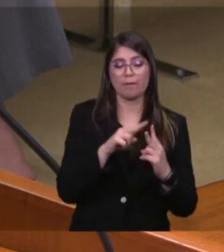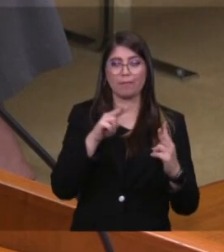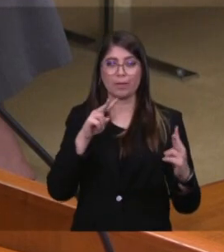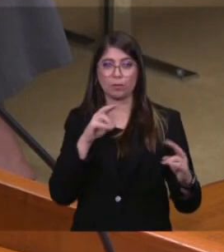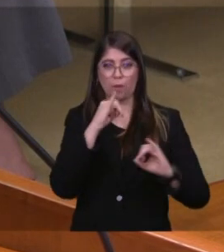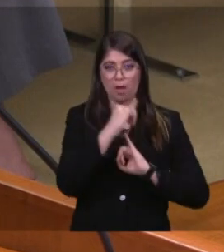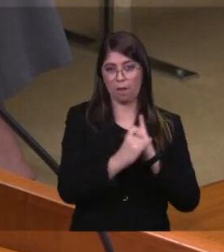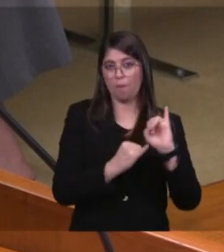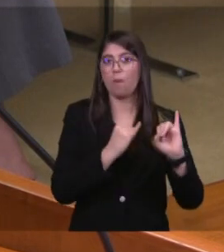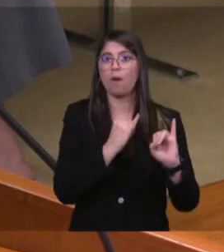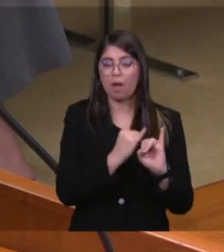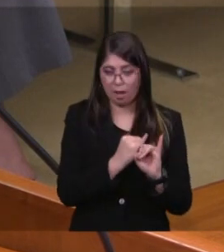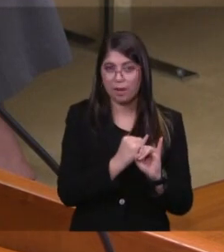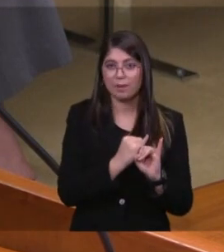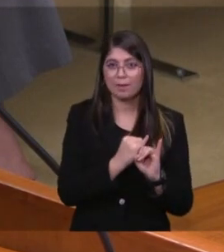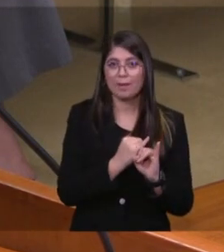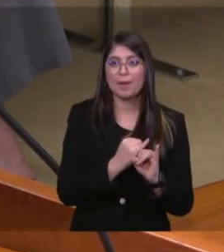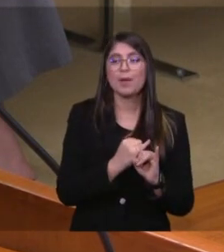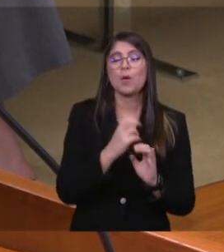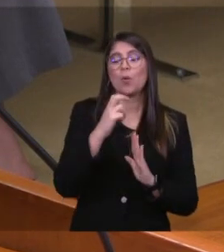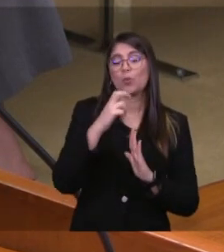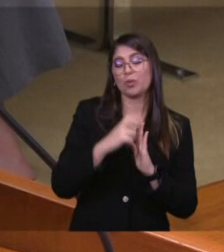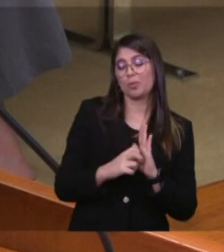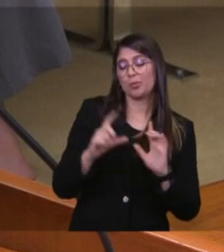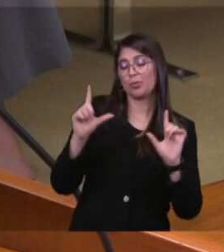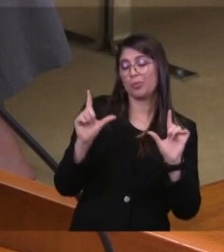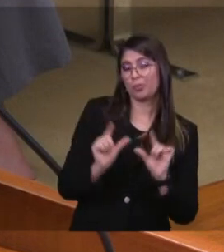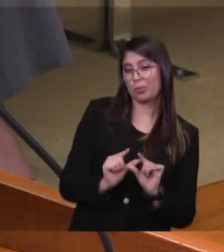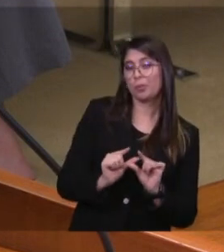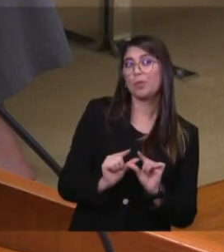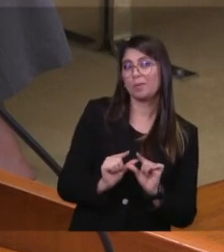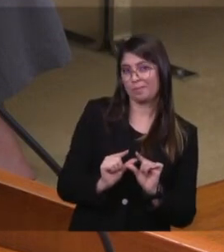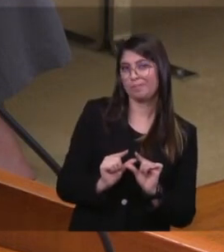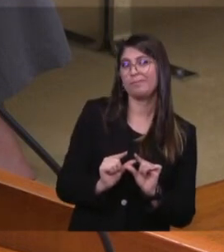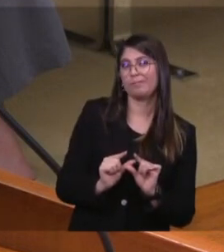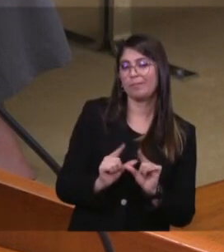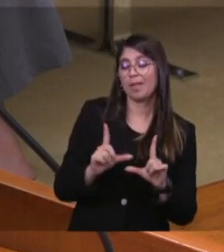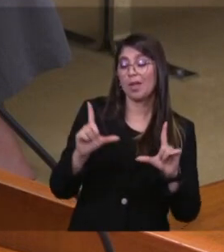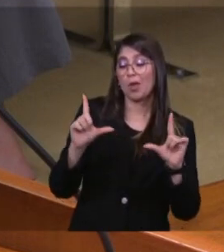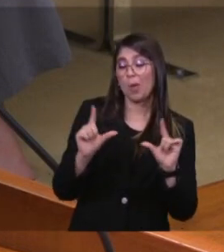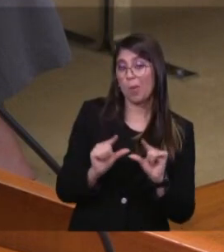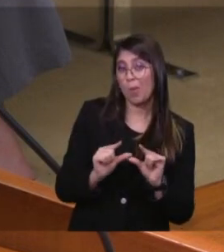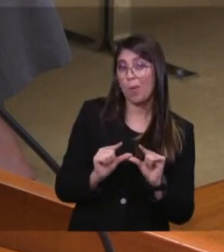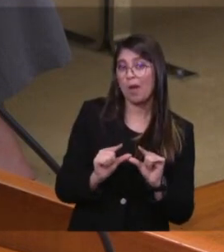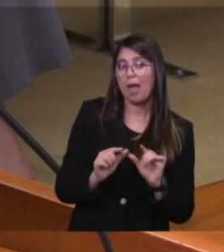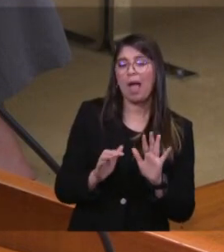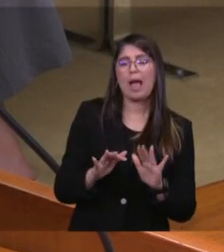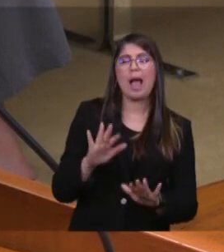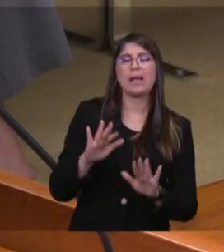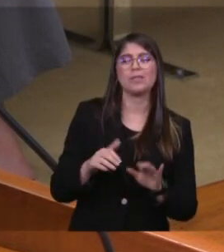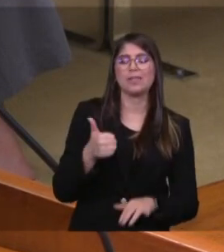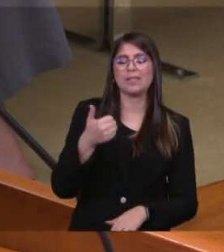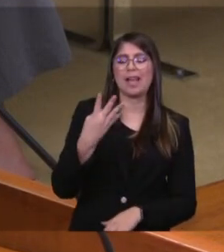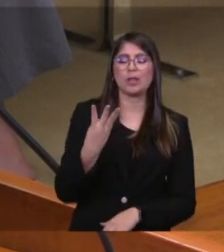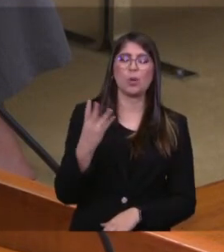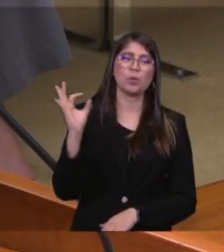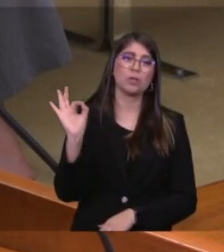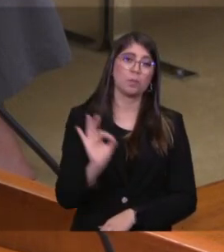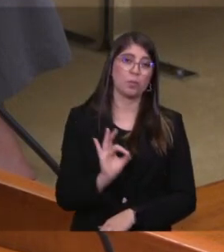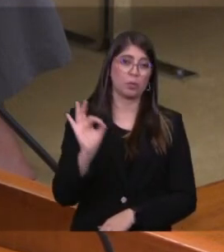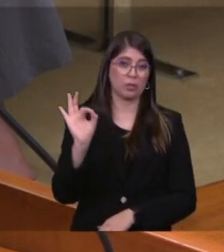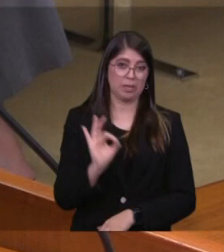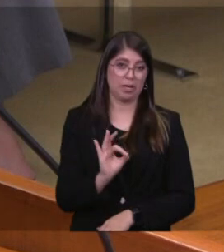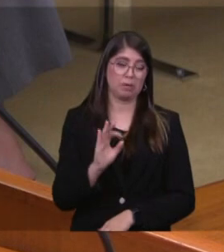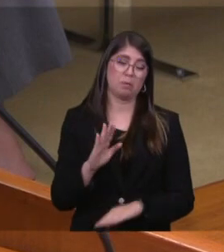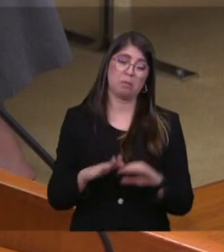compra à distância, ele paga uma carga tributária menor. E essa carga tributária pode representar até 14% da operação,